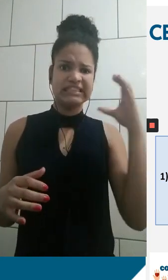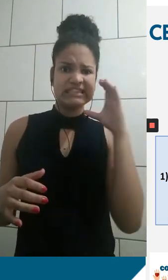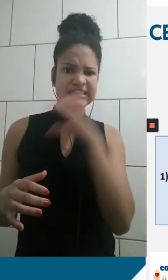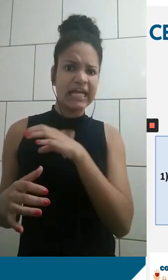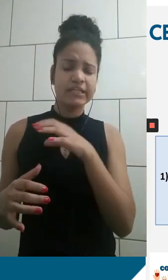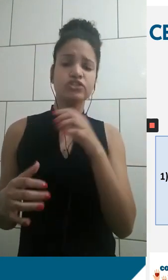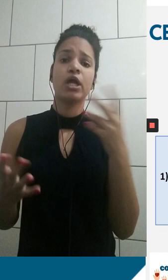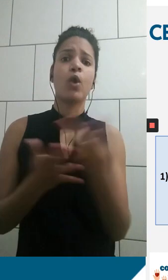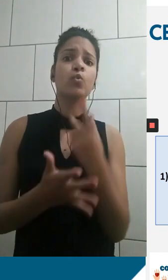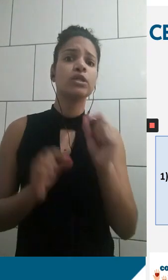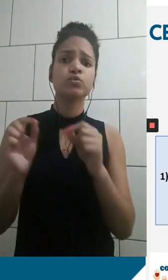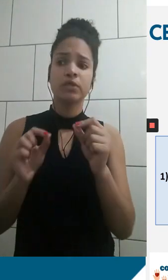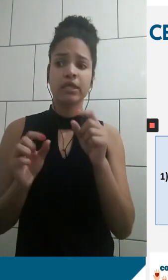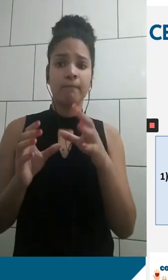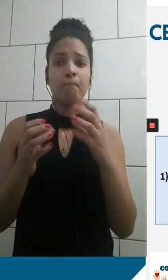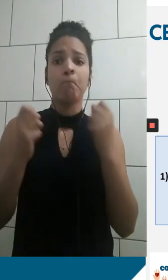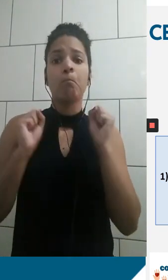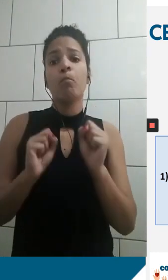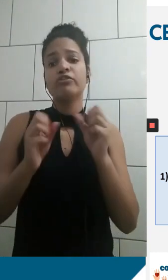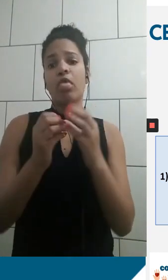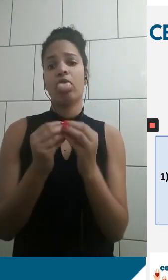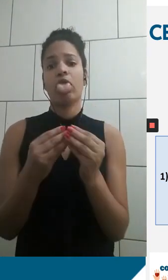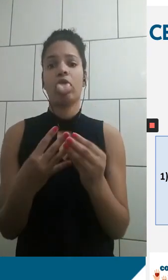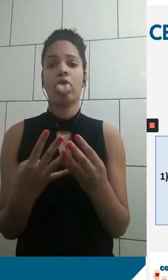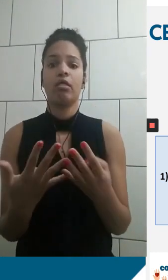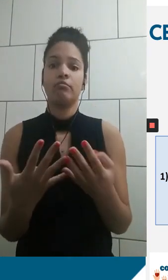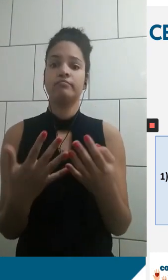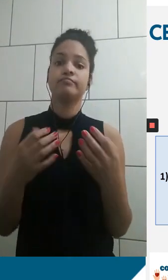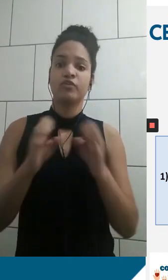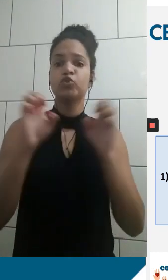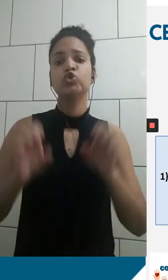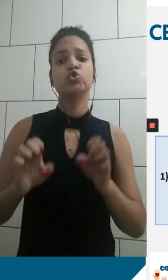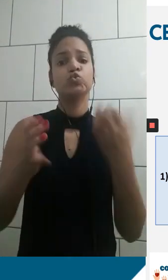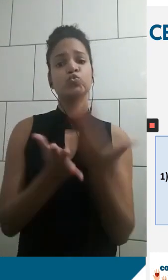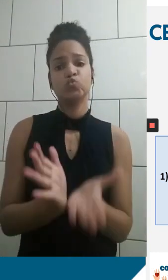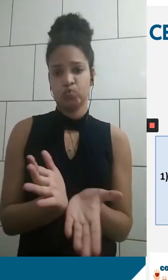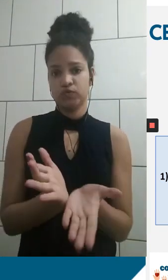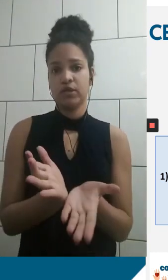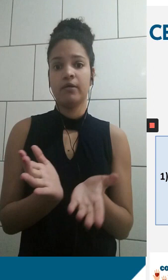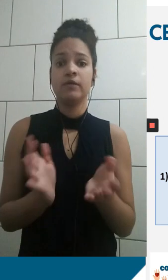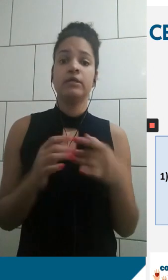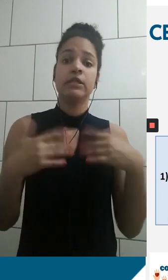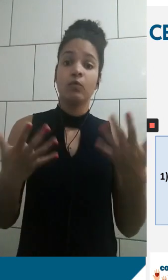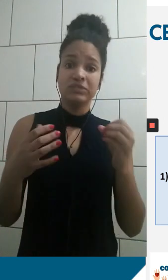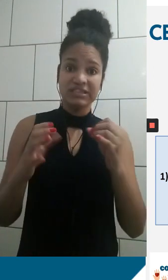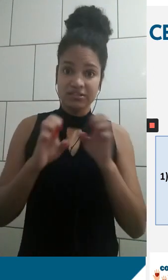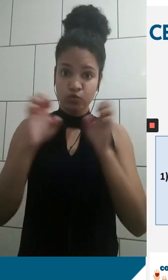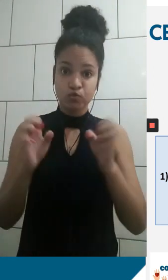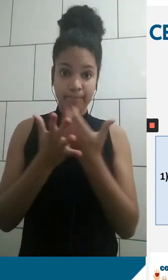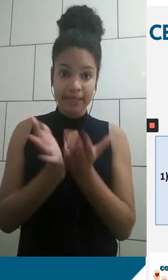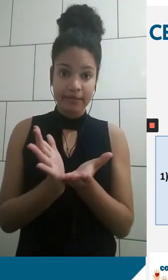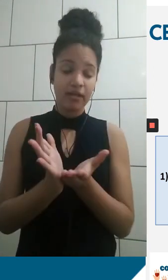perdem a sua estrutura. Perdendo a sua estrutura, elas perdem a sua função. O pH é a mesma